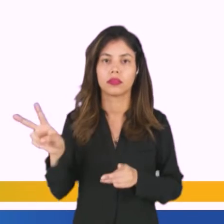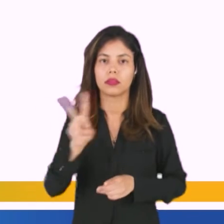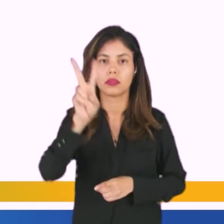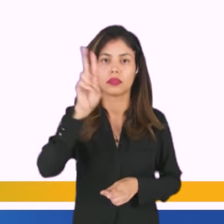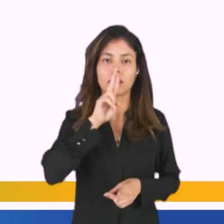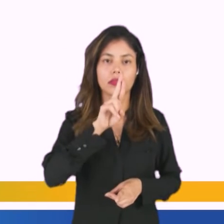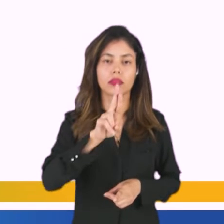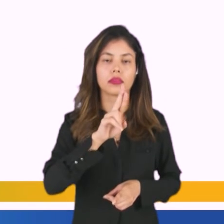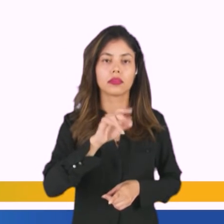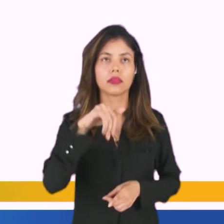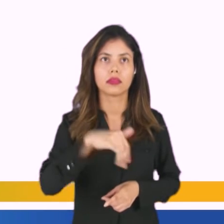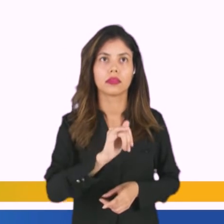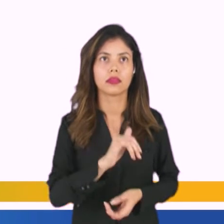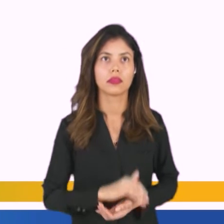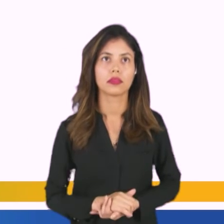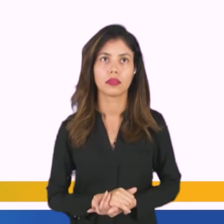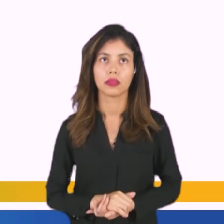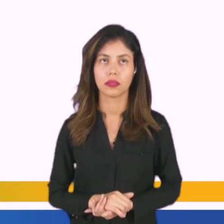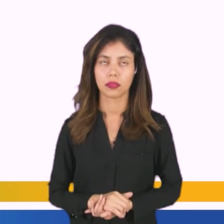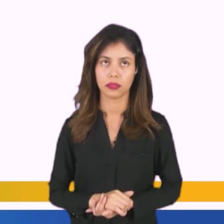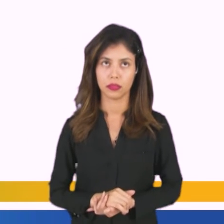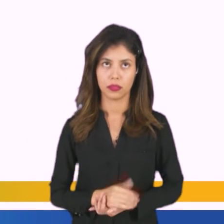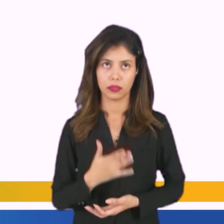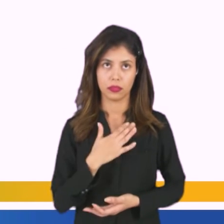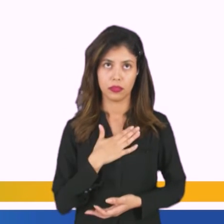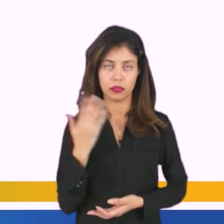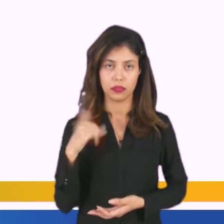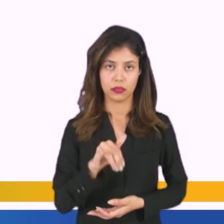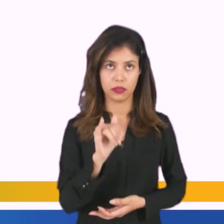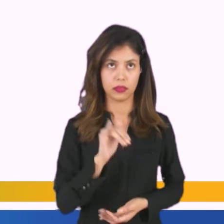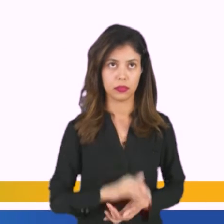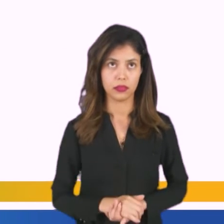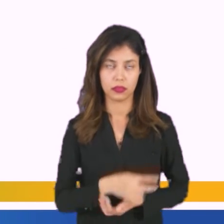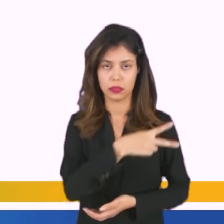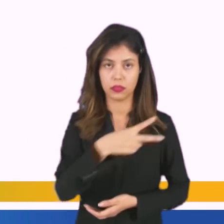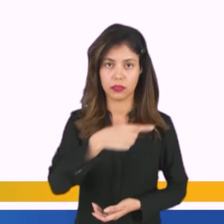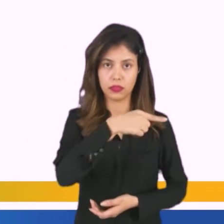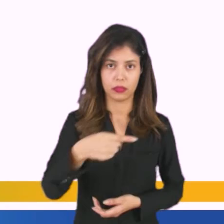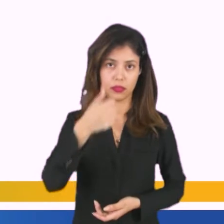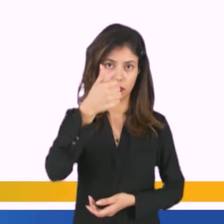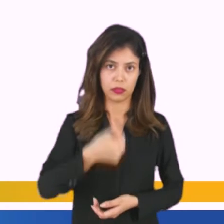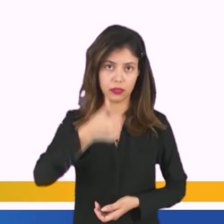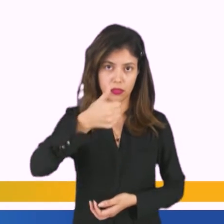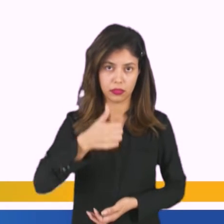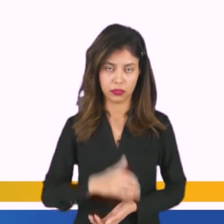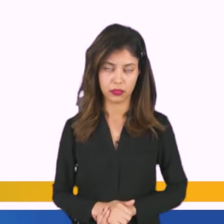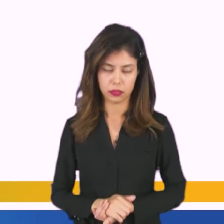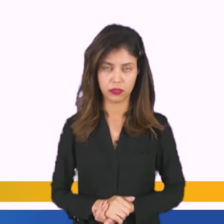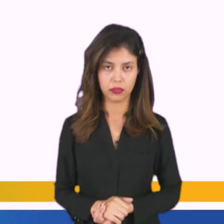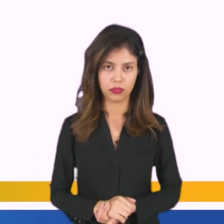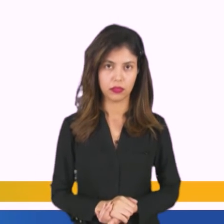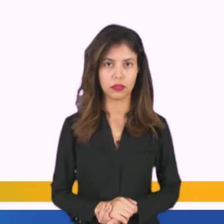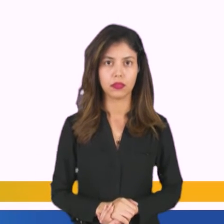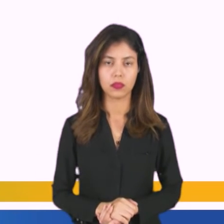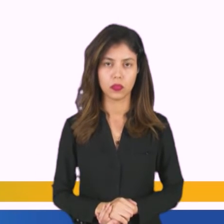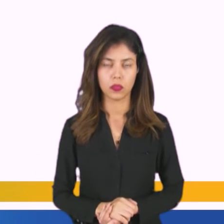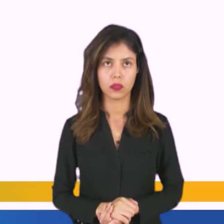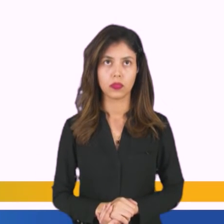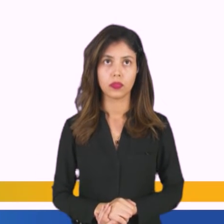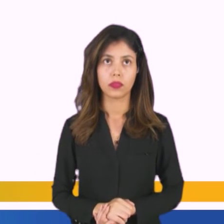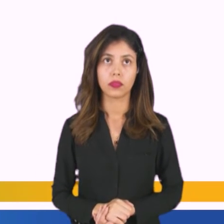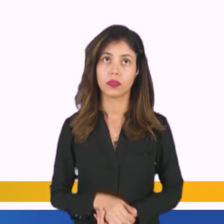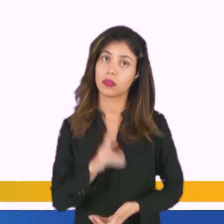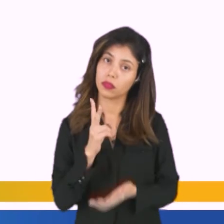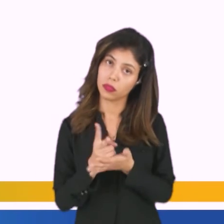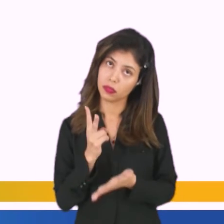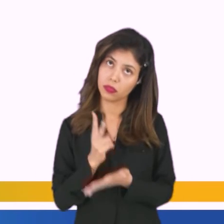valor de y. E o meu valor de y, nesse caso, é igual a menos 1.